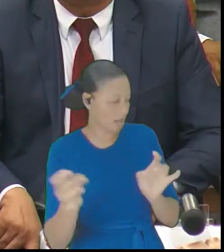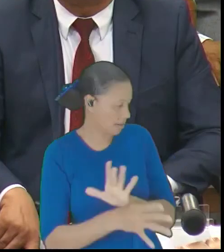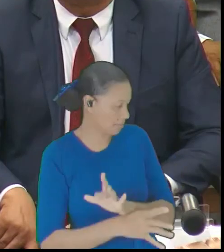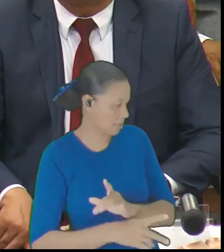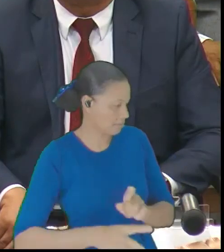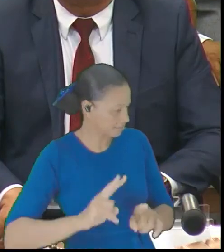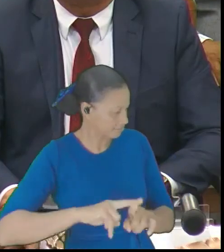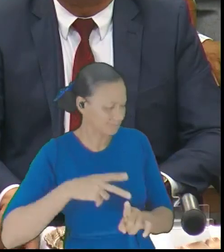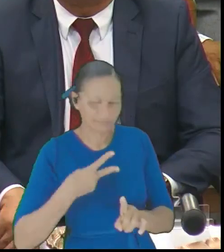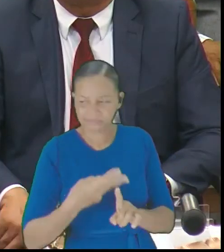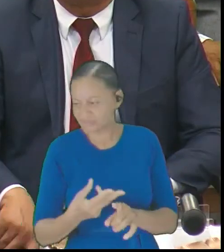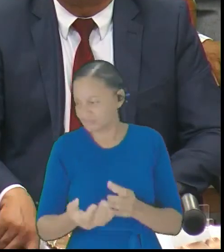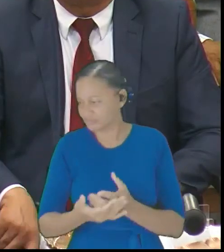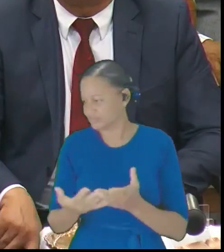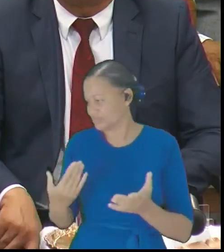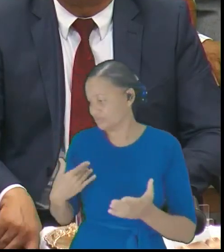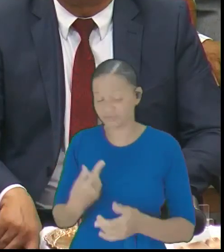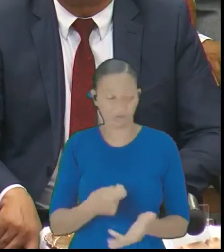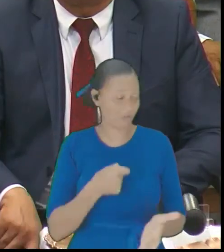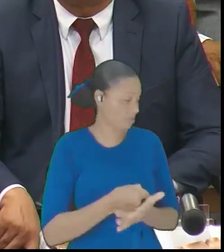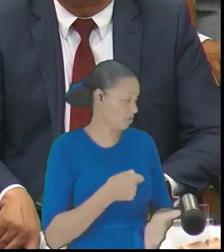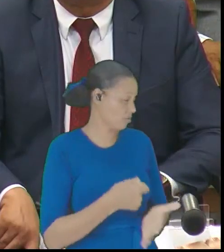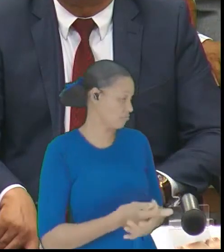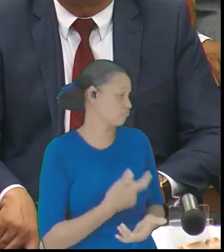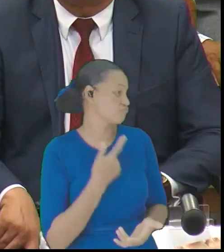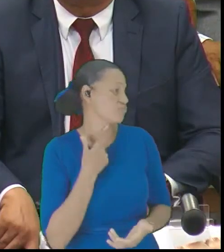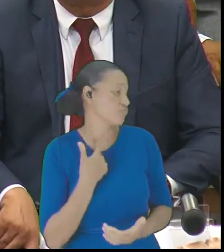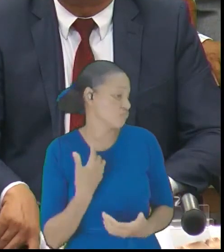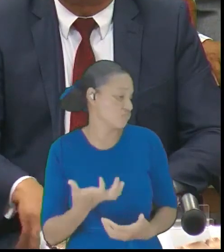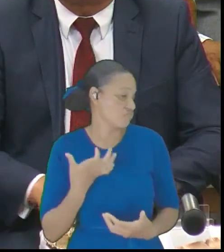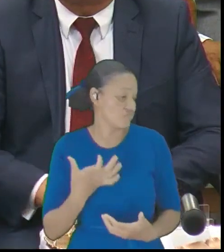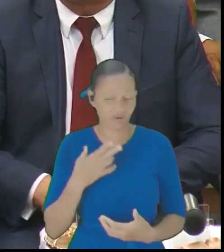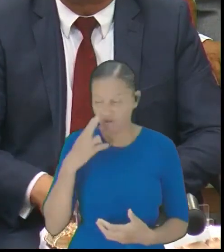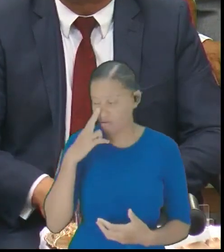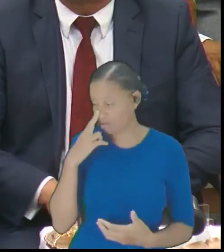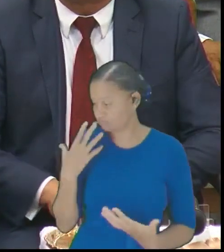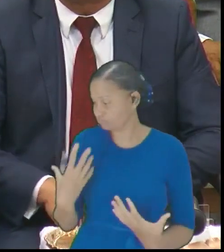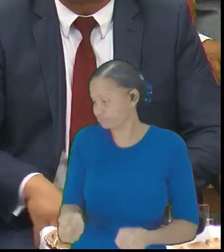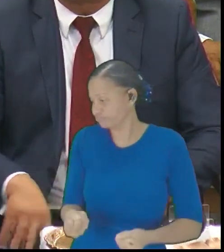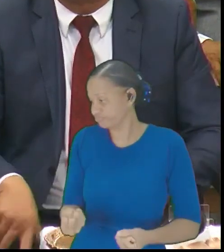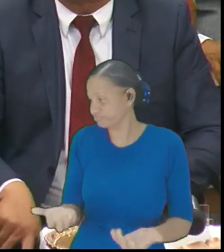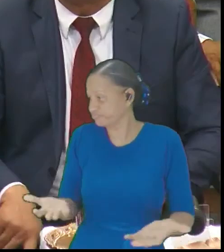mais uma, porque você vai. Na primeira eu vim porque você me obrigou, e a outra, agora a outra eu vou porque eu sou crente.